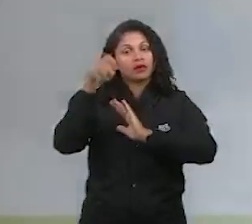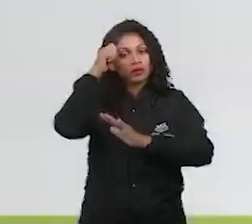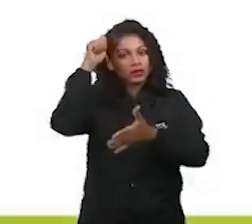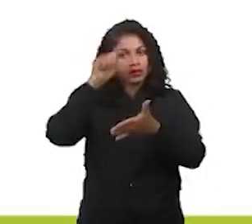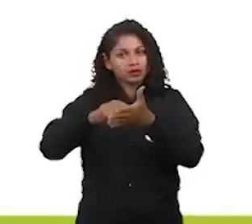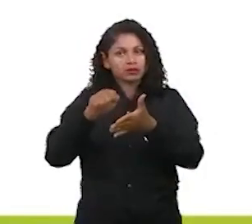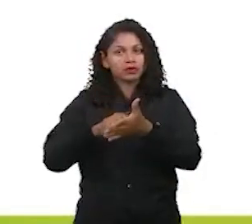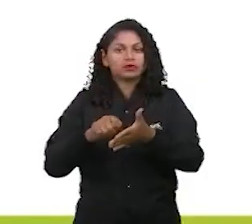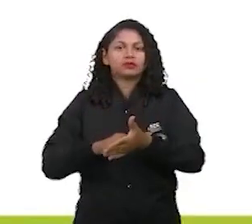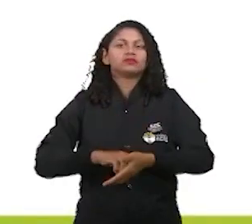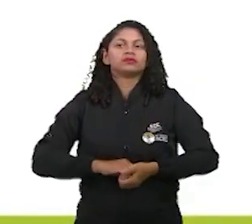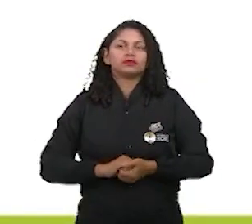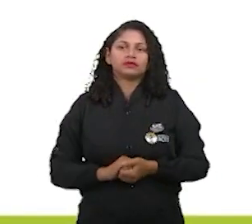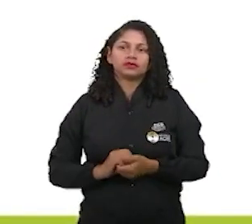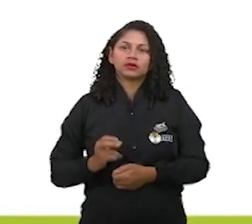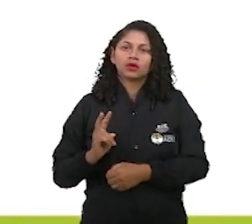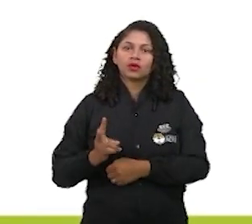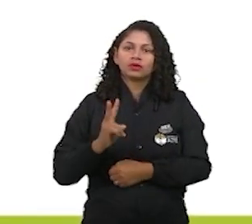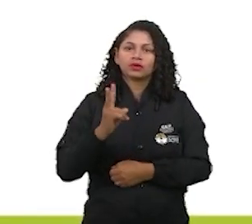Vamos continuar.